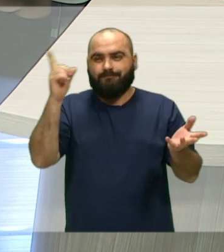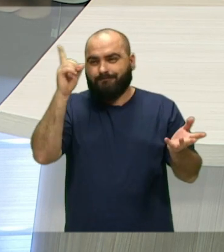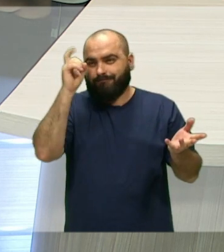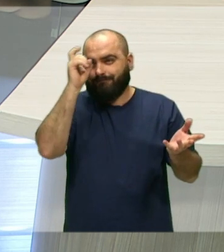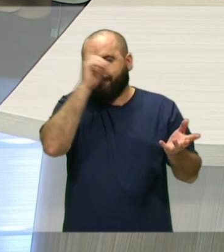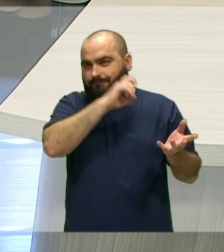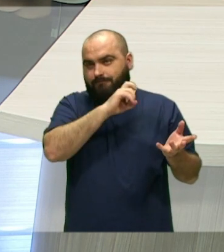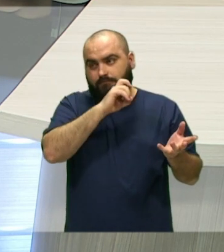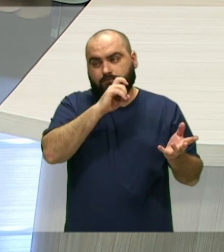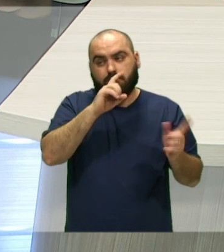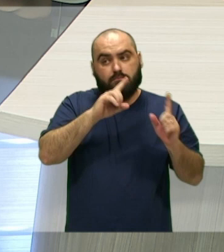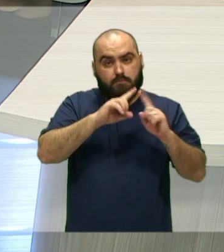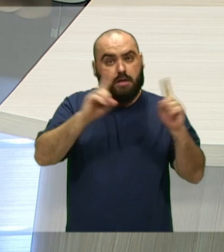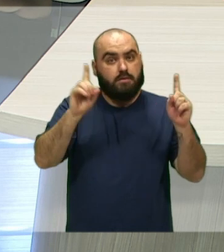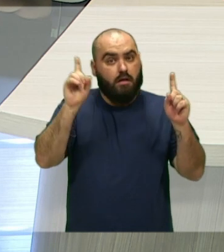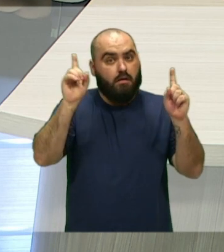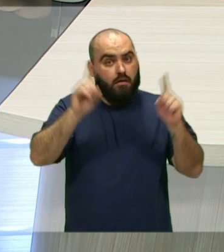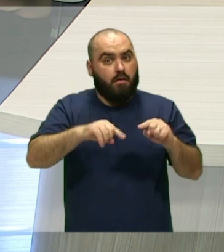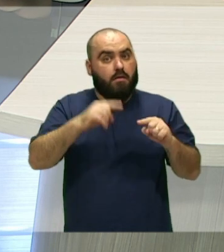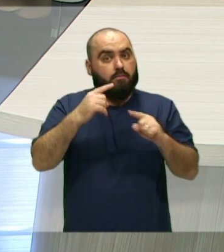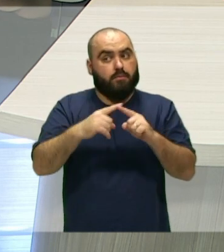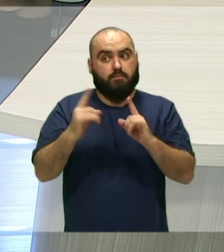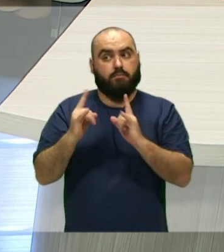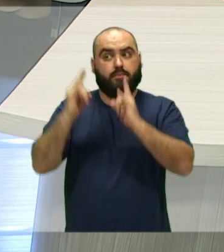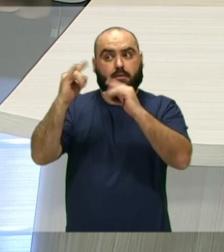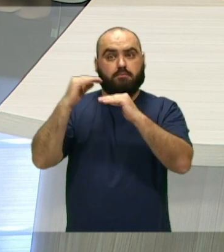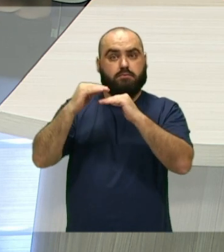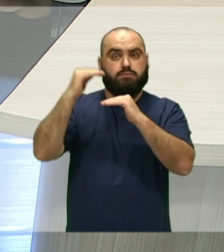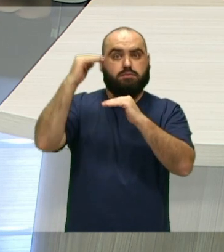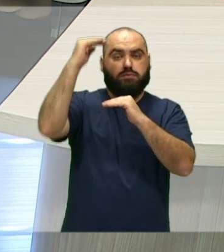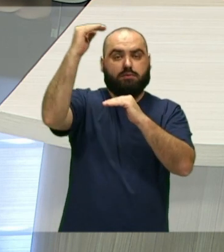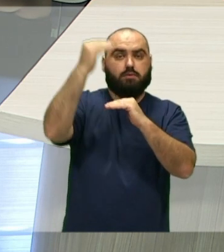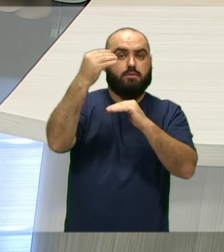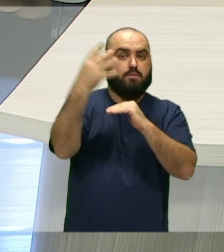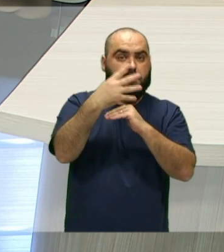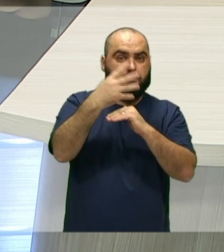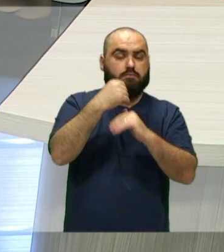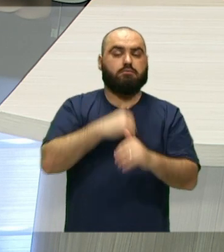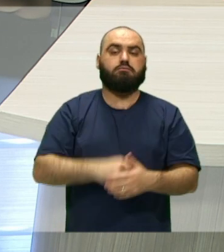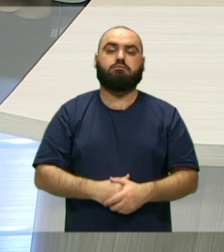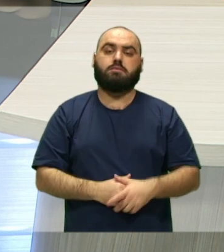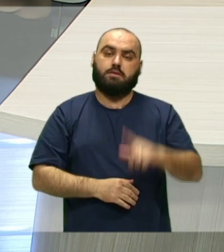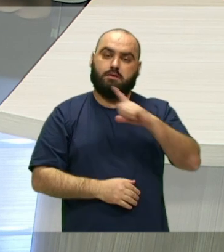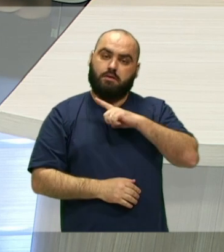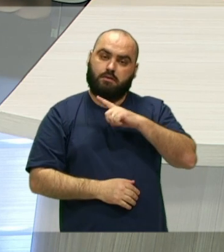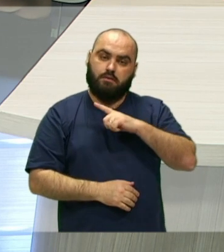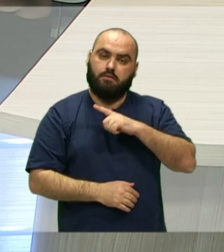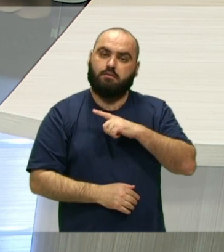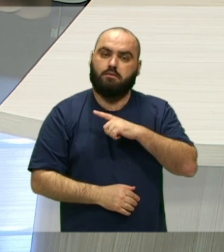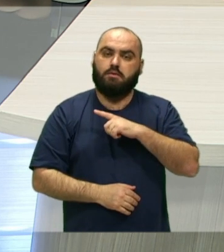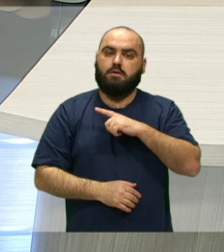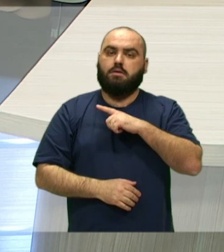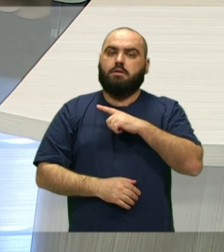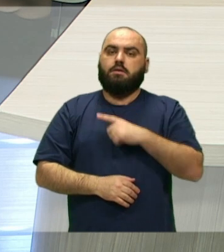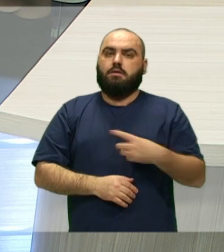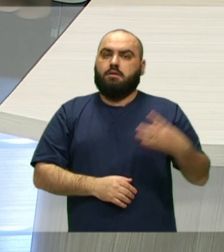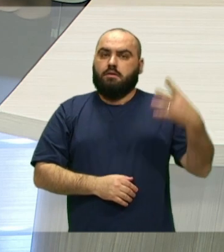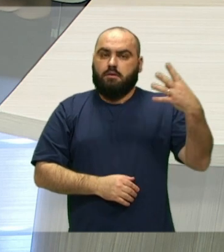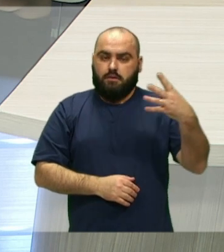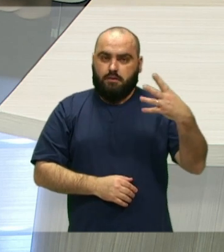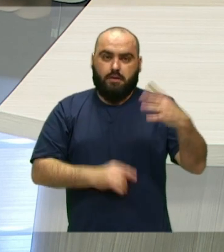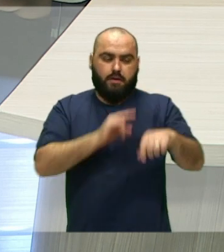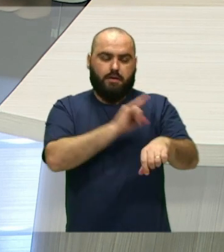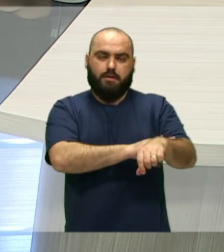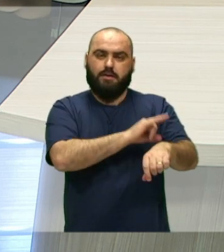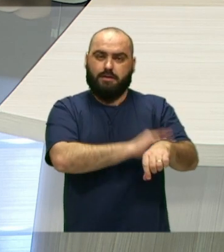noção que é bastante porque são um prédio com quatro andares cada andar tem quatro eh vasos sanitários então